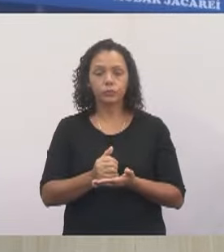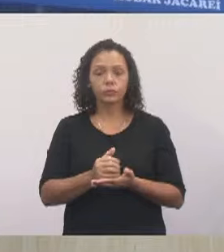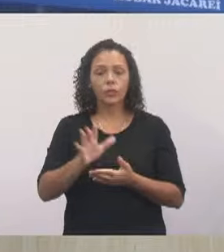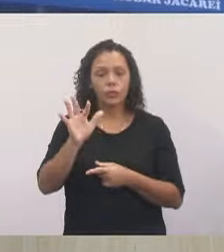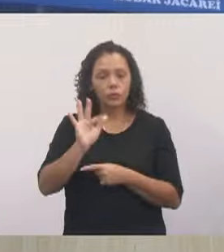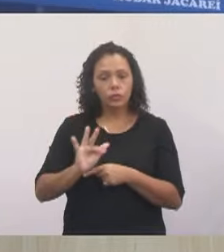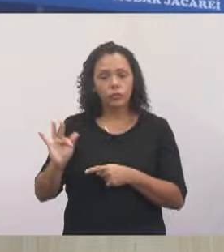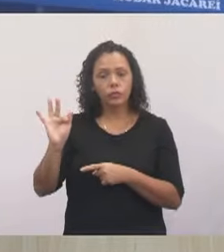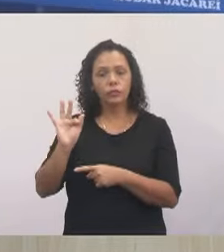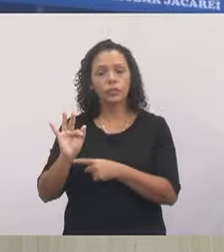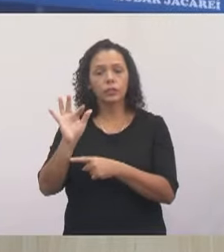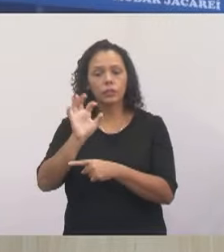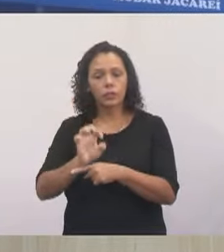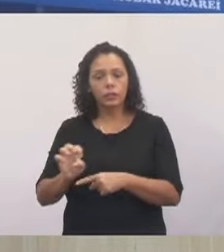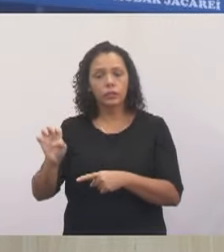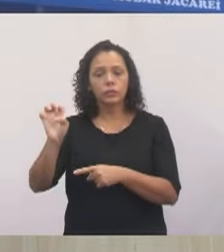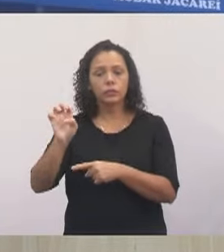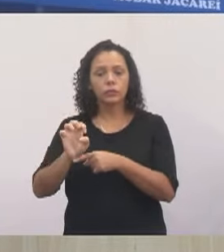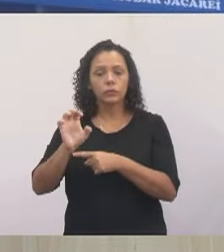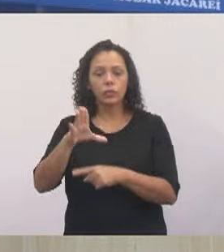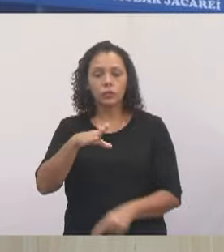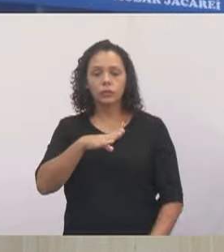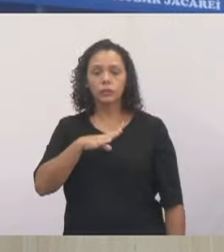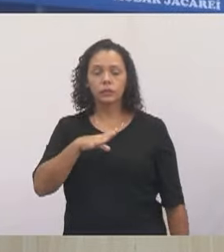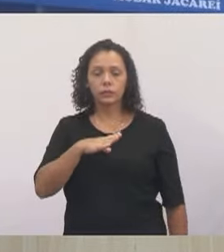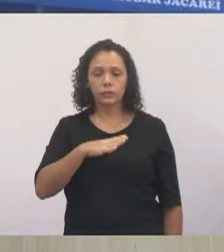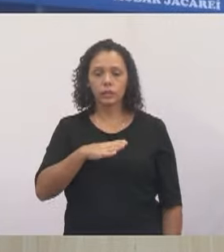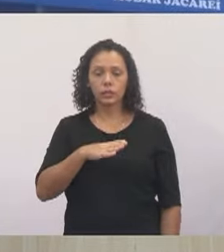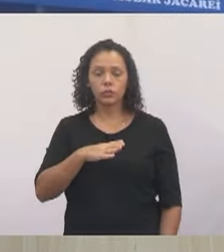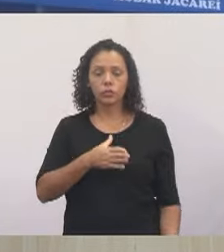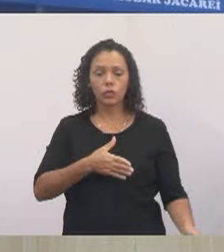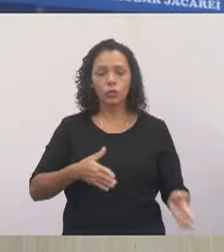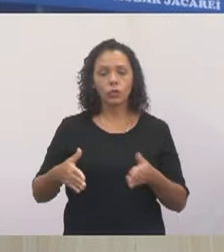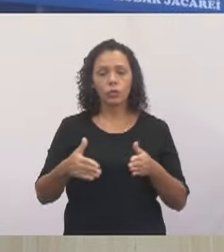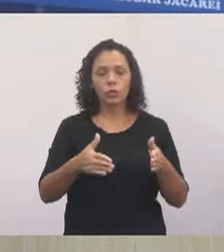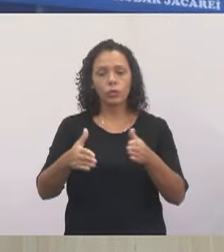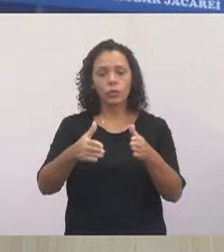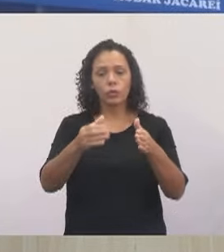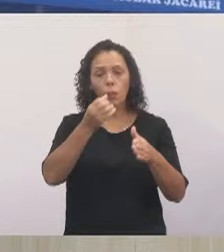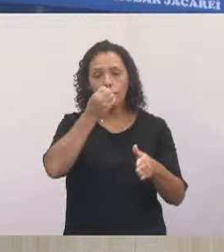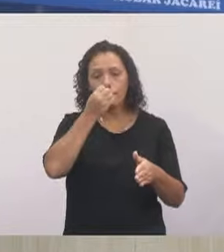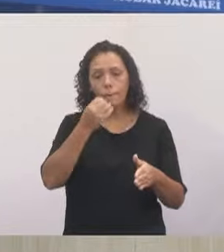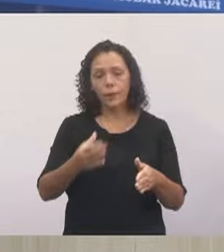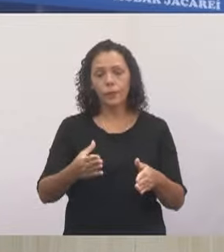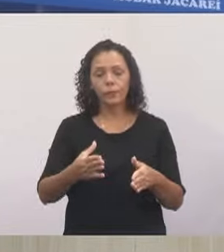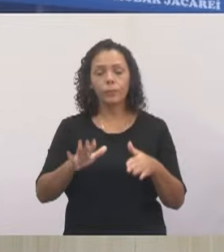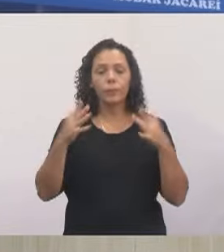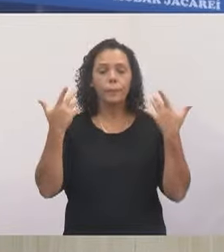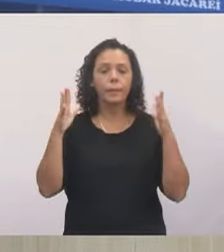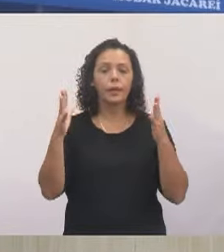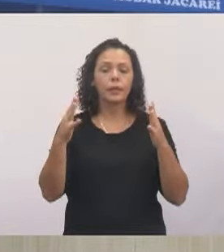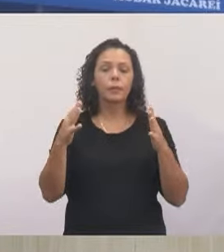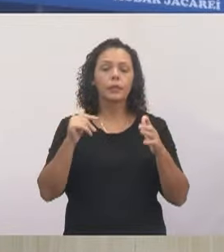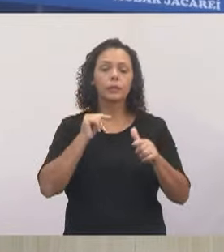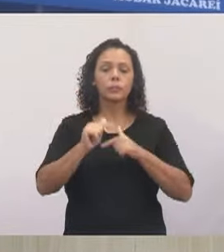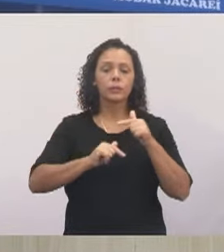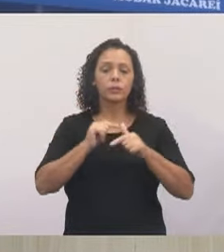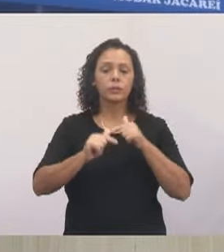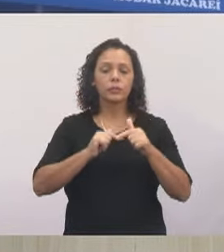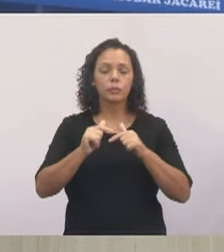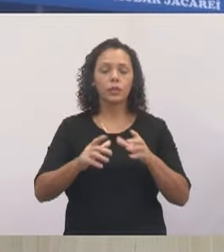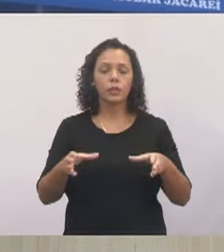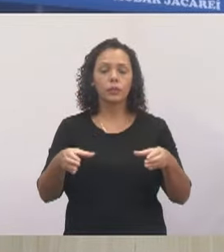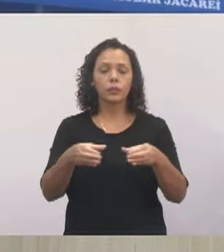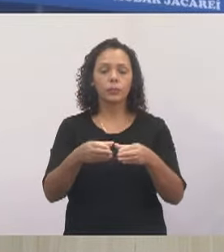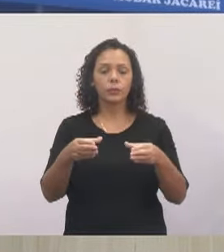federal, estadual, municipal. É uma coisa, um caminho bem grande. Então, parabéns pelo seu trabalho, pela sua